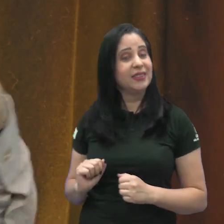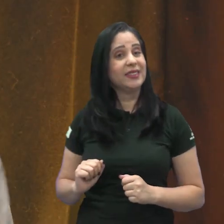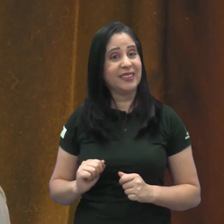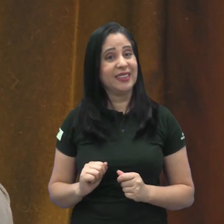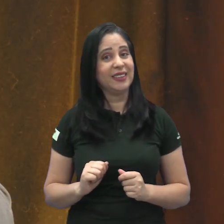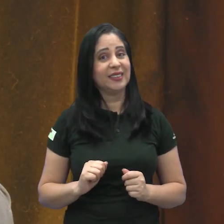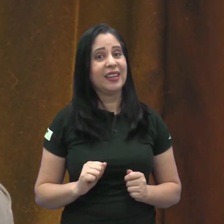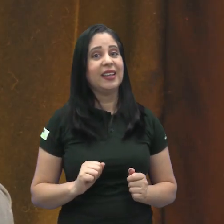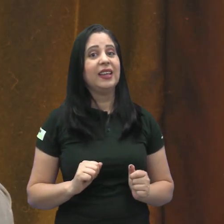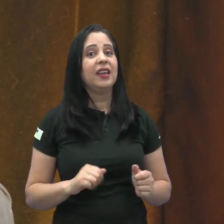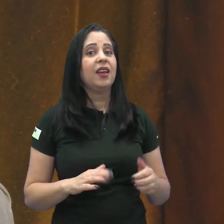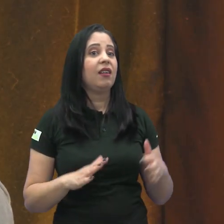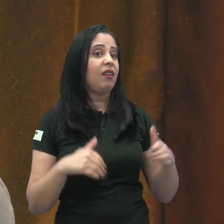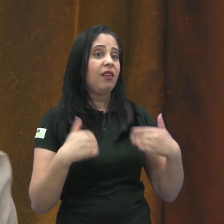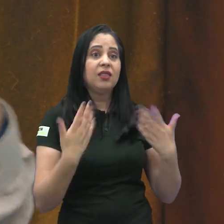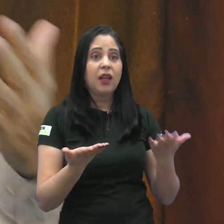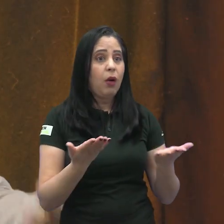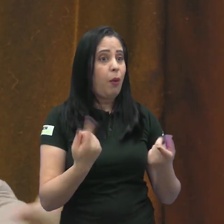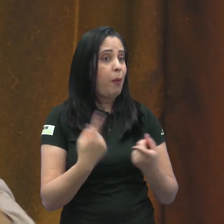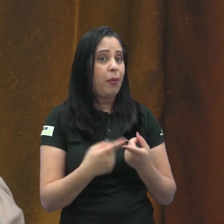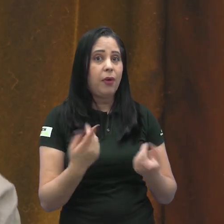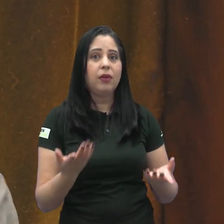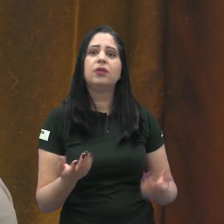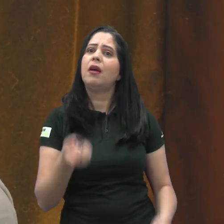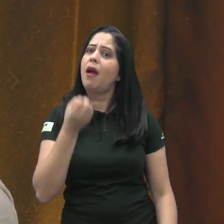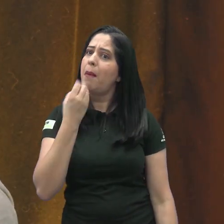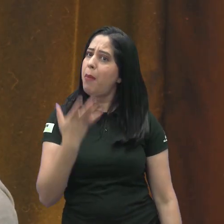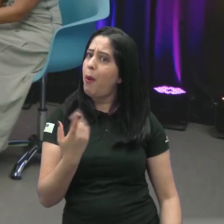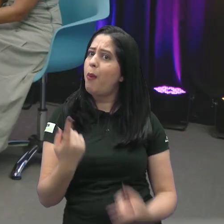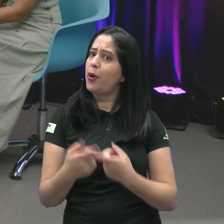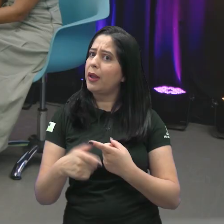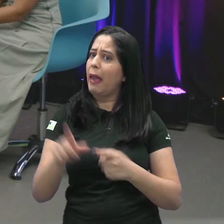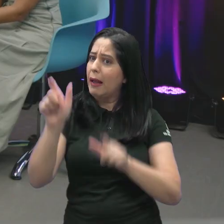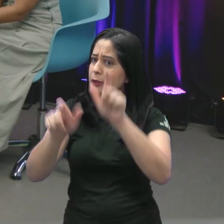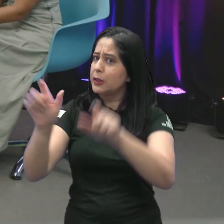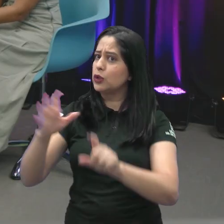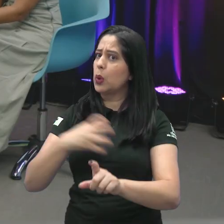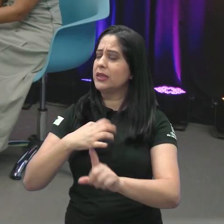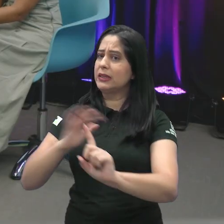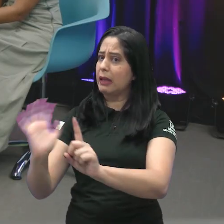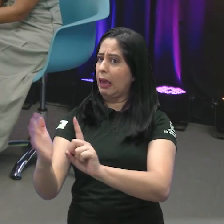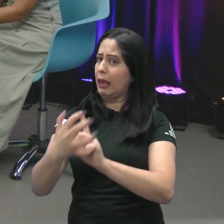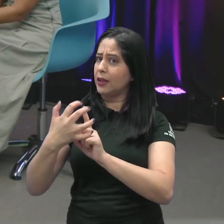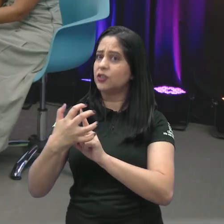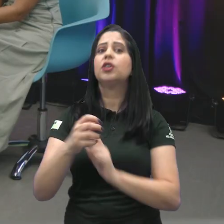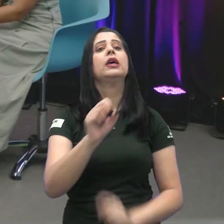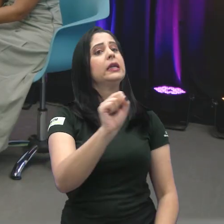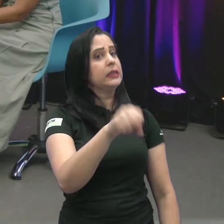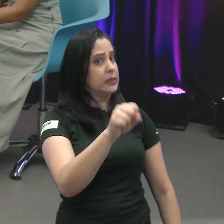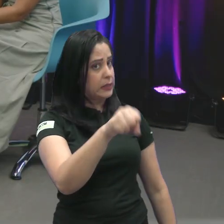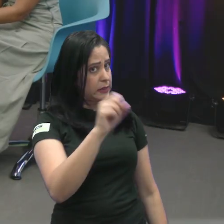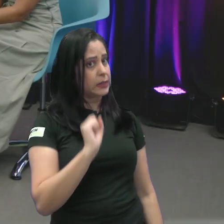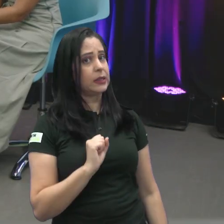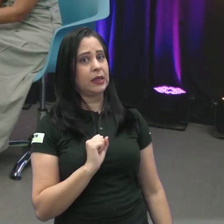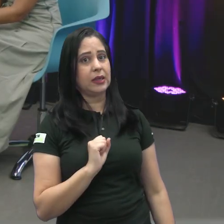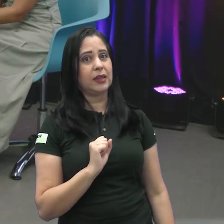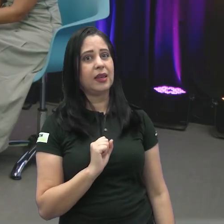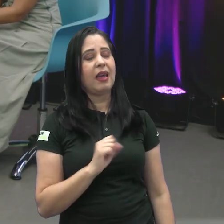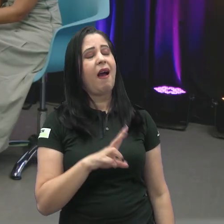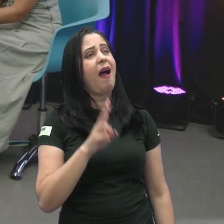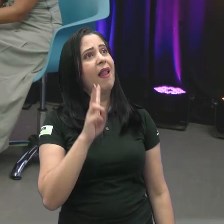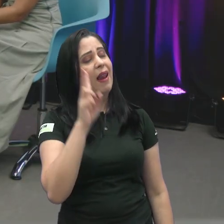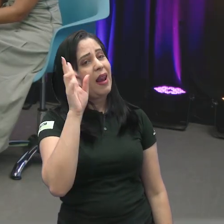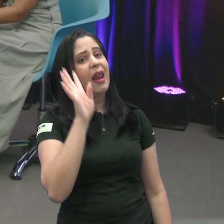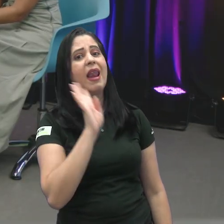muito louco, não tem explicação. E você se envolve, né? O bom é que as pessoas se sentiam acolhidas, né? Porque elas se abrem é porque elas se sentiam acolhidas. Tem cada história